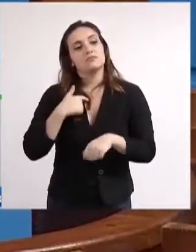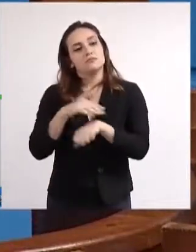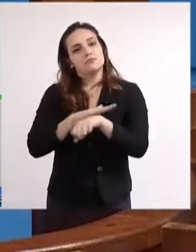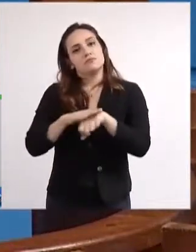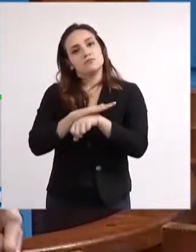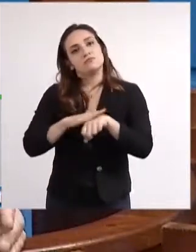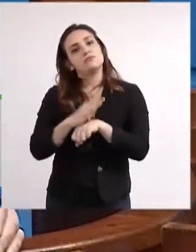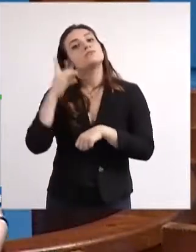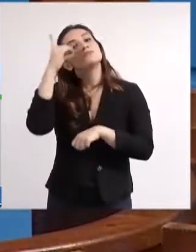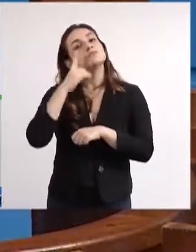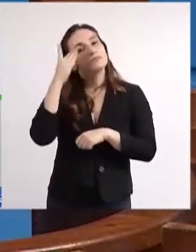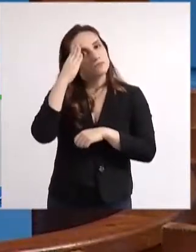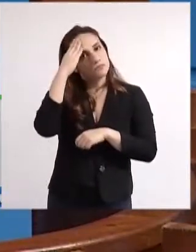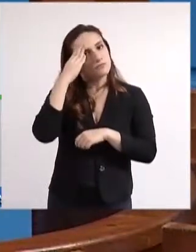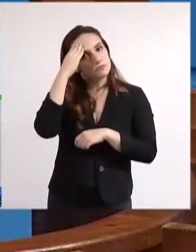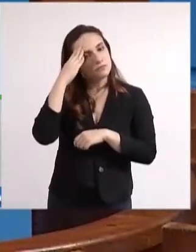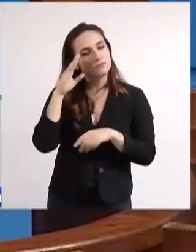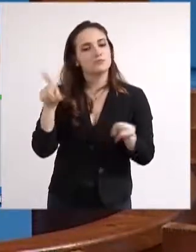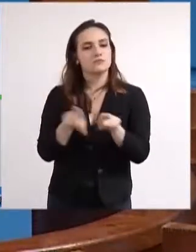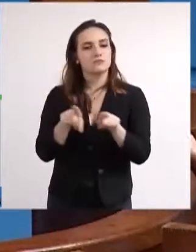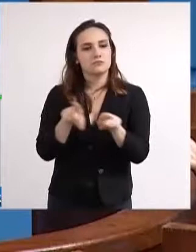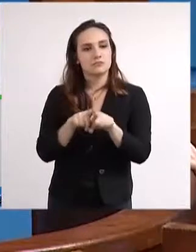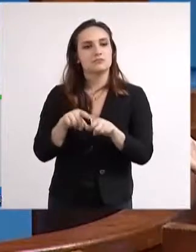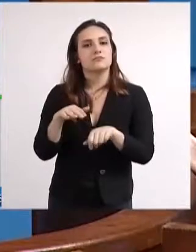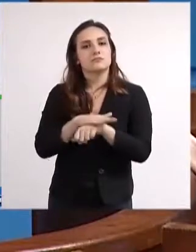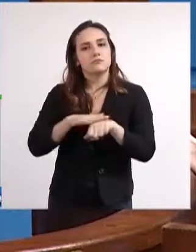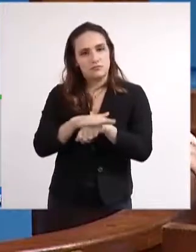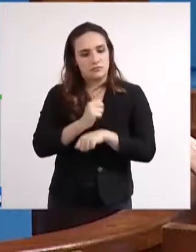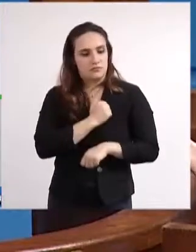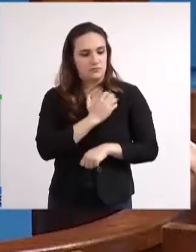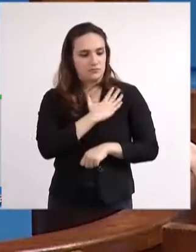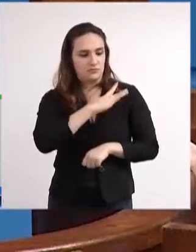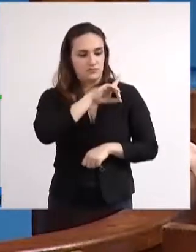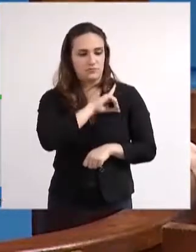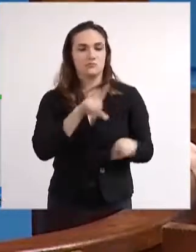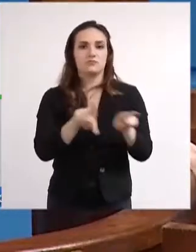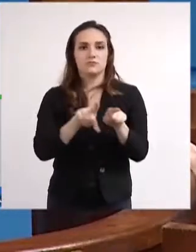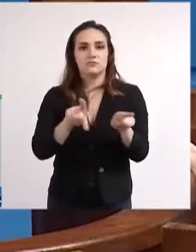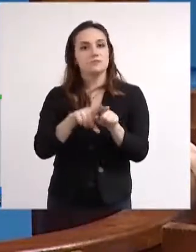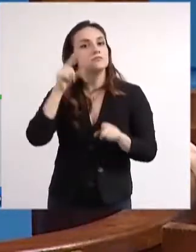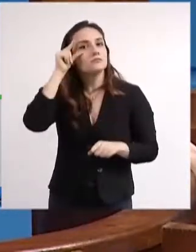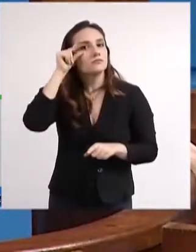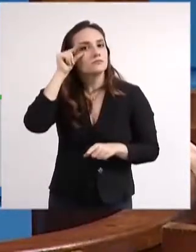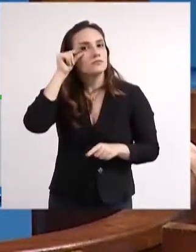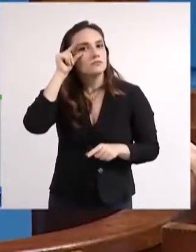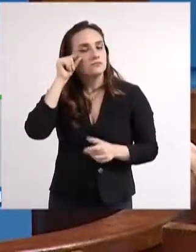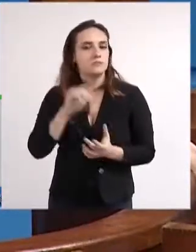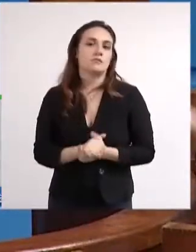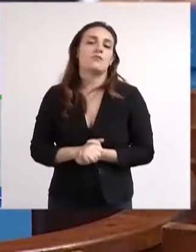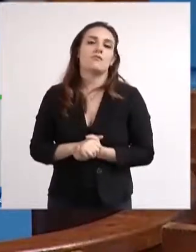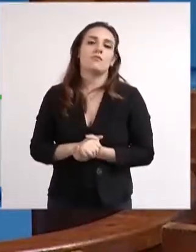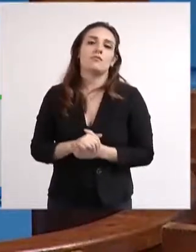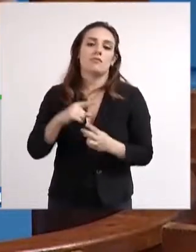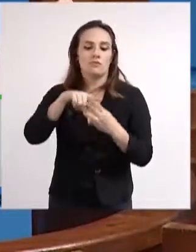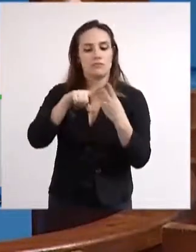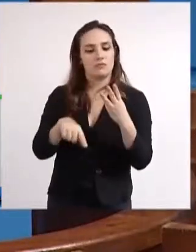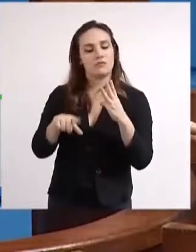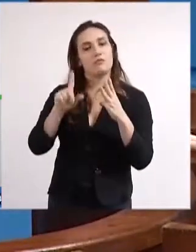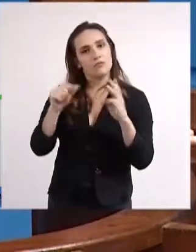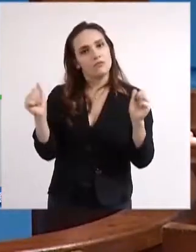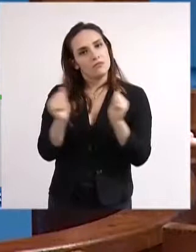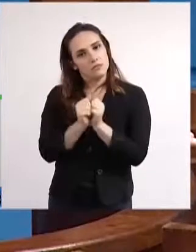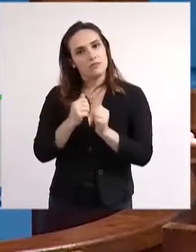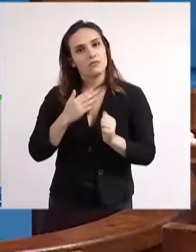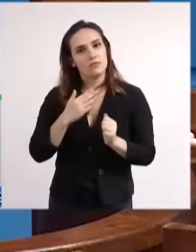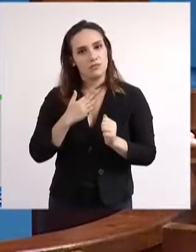o deputado Barbosinha, o deputado Coronel Davi e o deputado Gerson Claro. São membros, junto comigo,